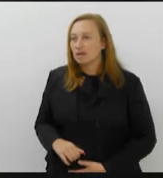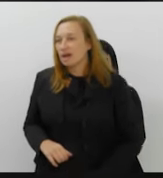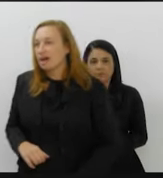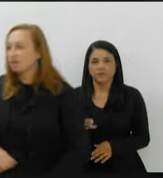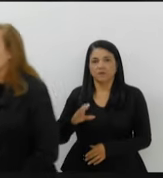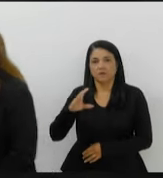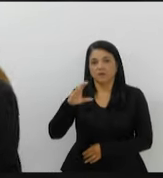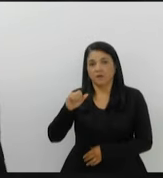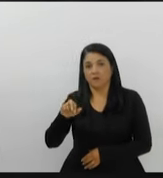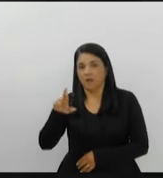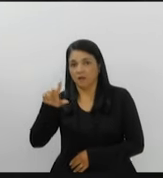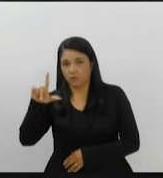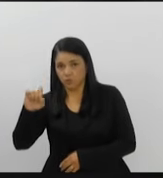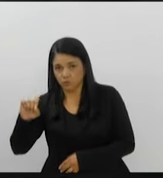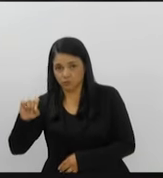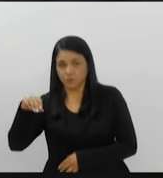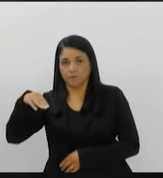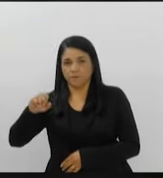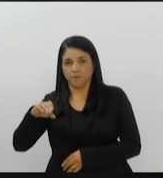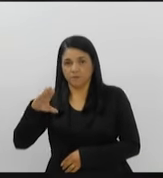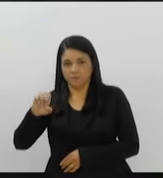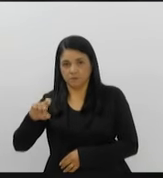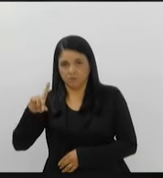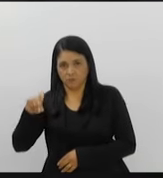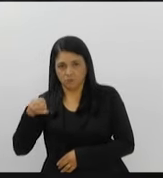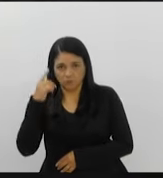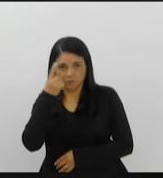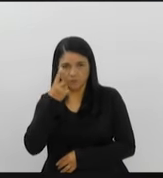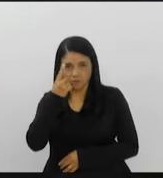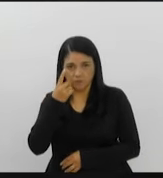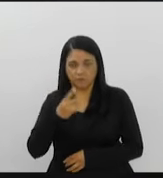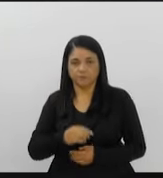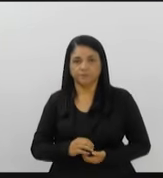Carlos Macedo. Nosso nobre deputado, Carlos Macedo.